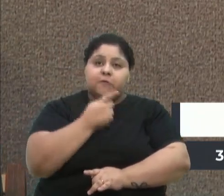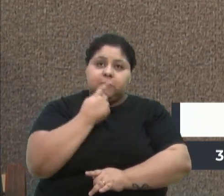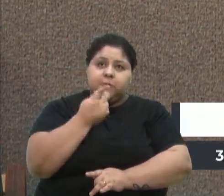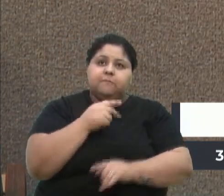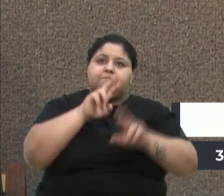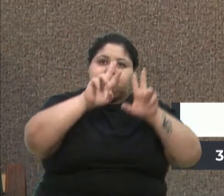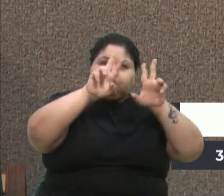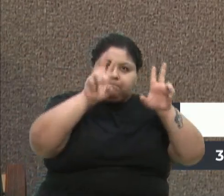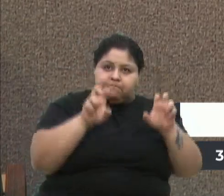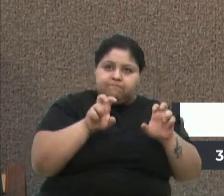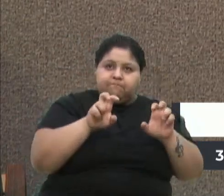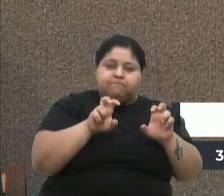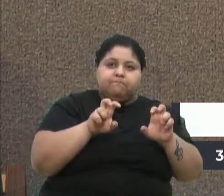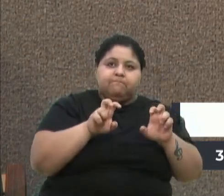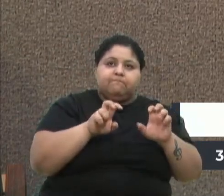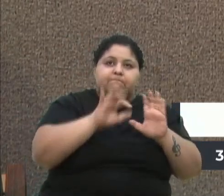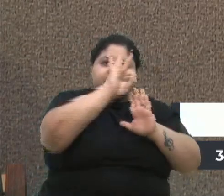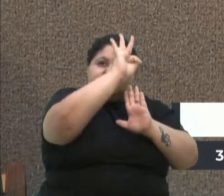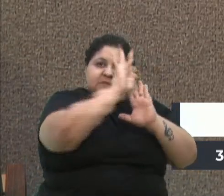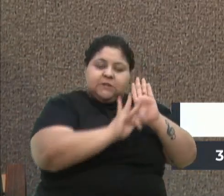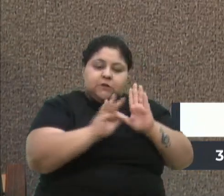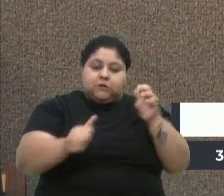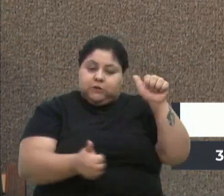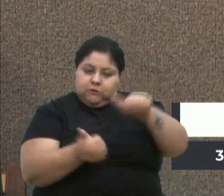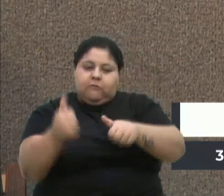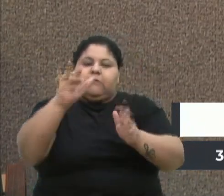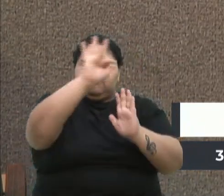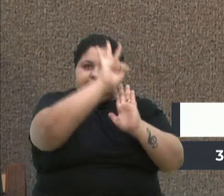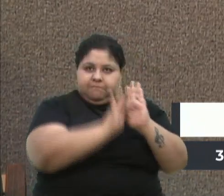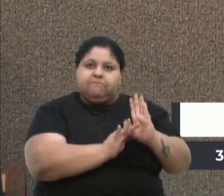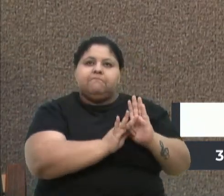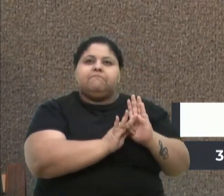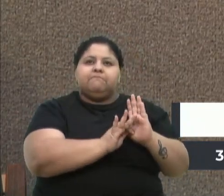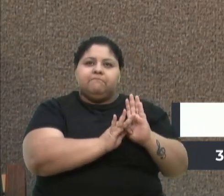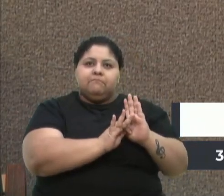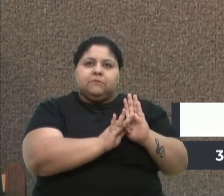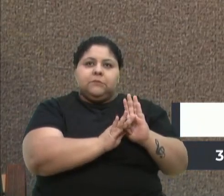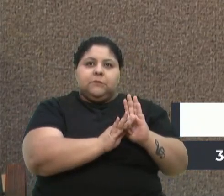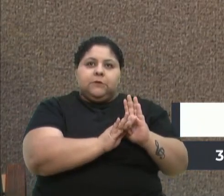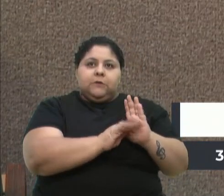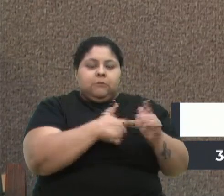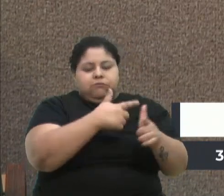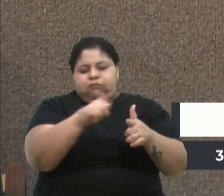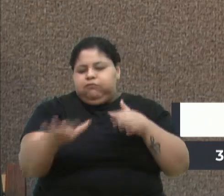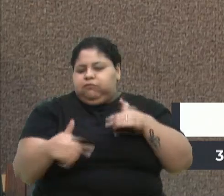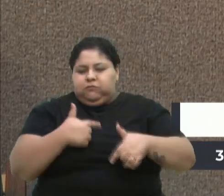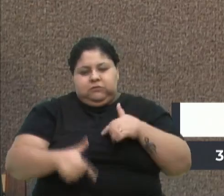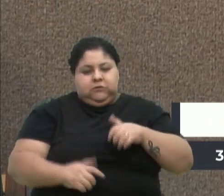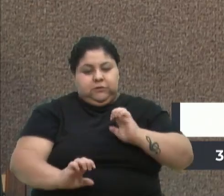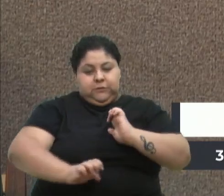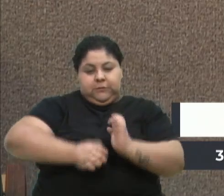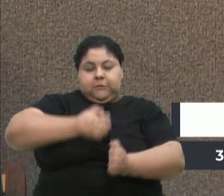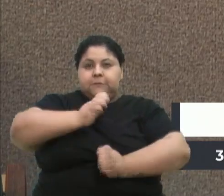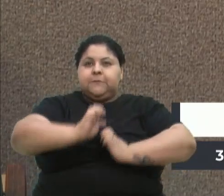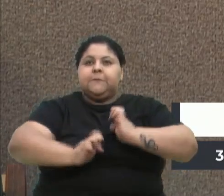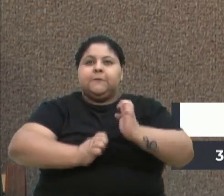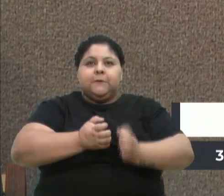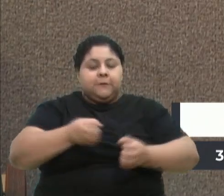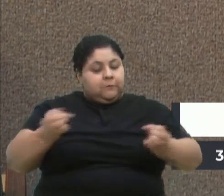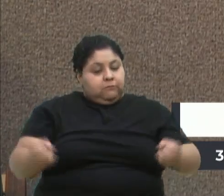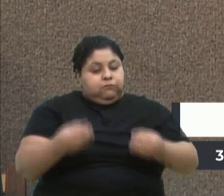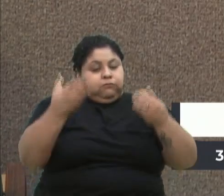um workshop sobre textos, qualidade de textos, enfim, o trabalho de empreendedorismo. Vai ser um evento